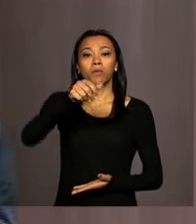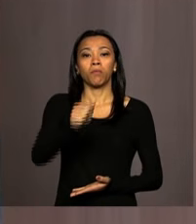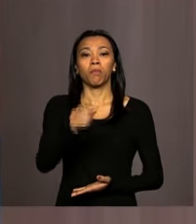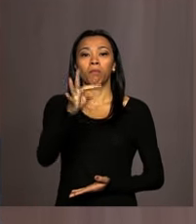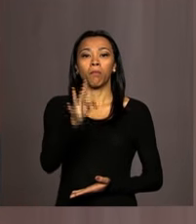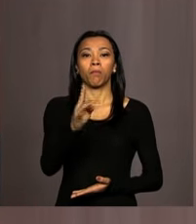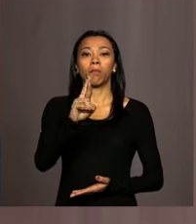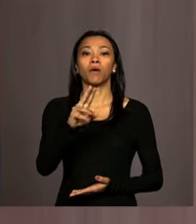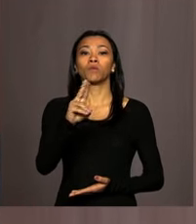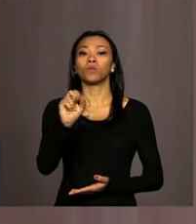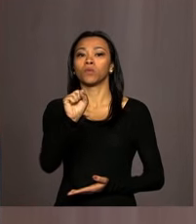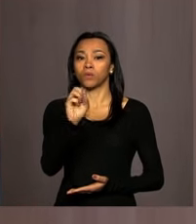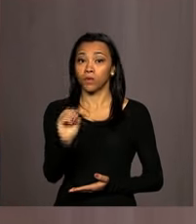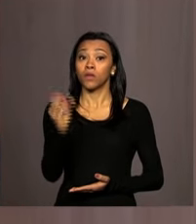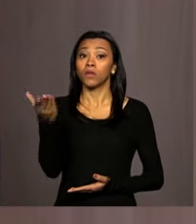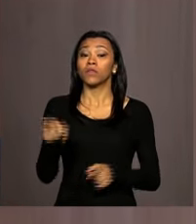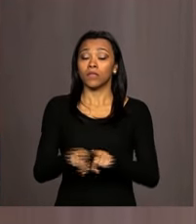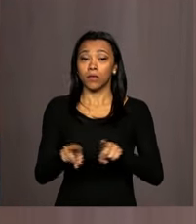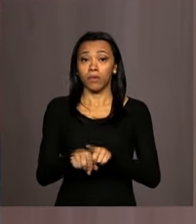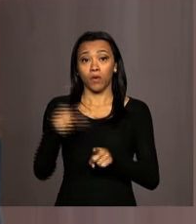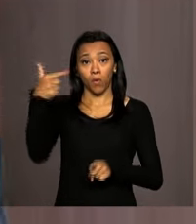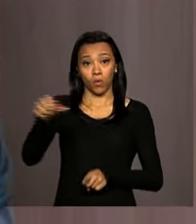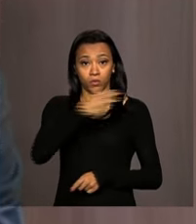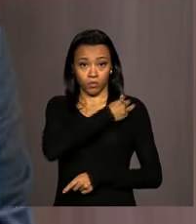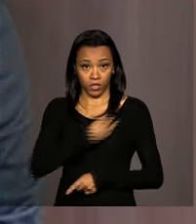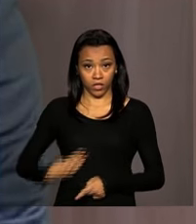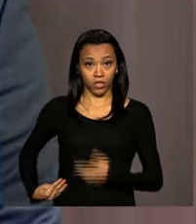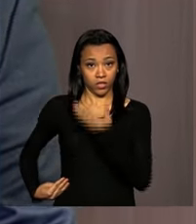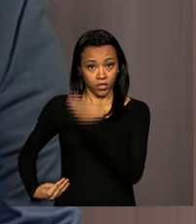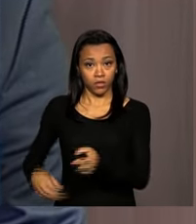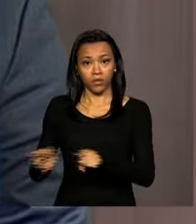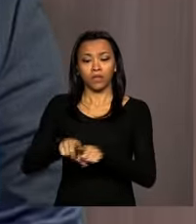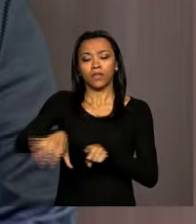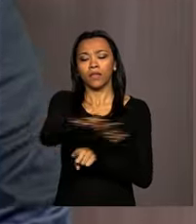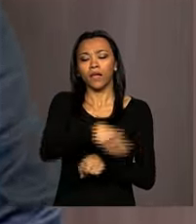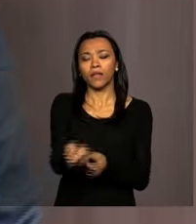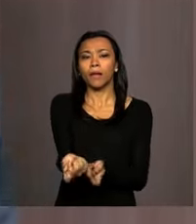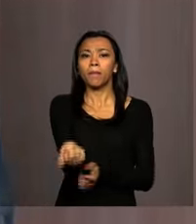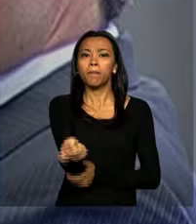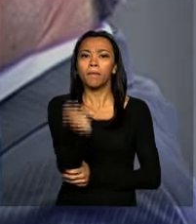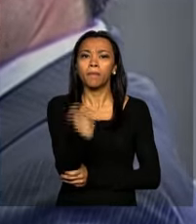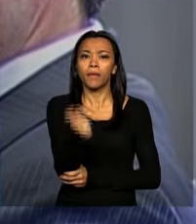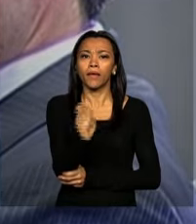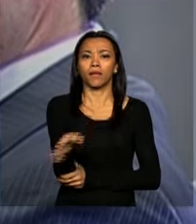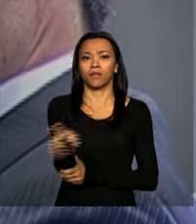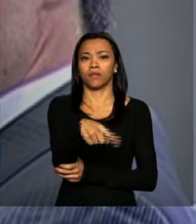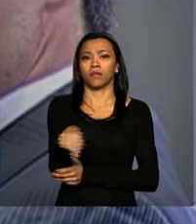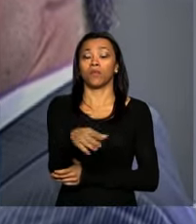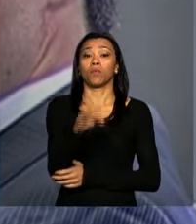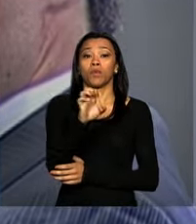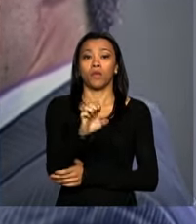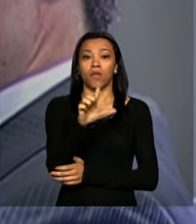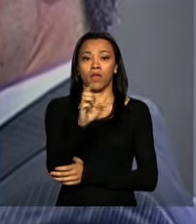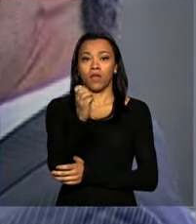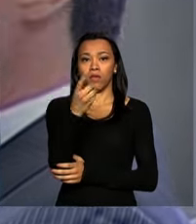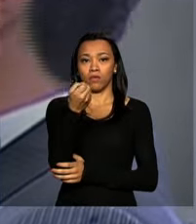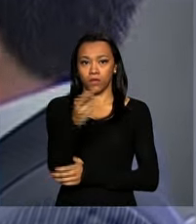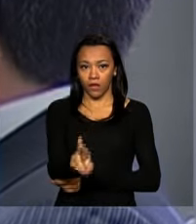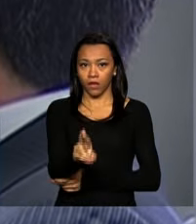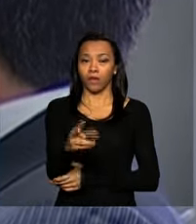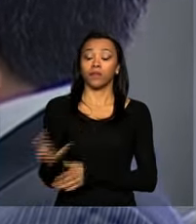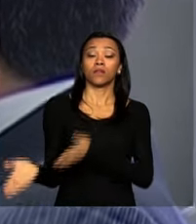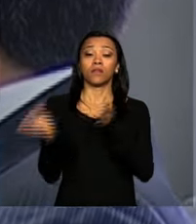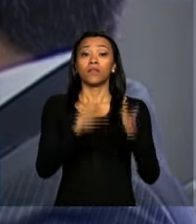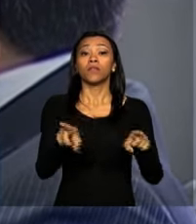do excelentíssimo senhor ministro de Estado da Pesca e Aquicultura, Helder Barbalho, do secretário de